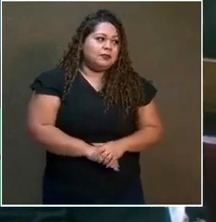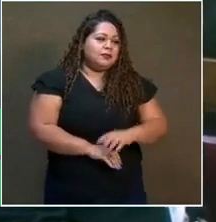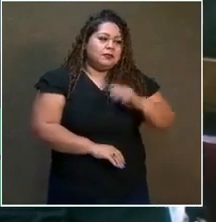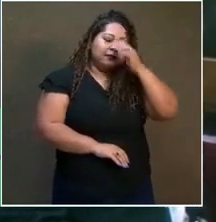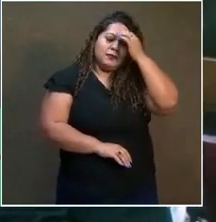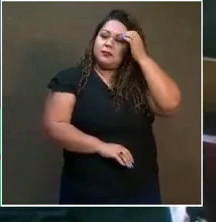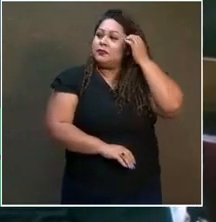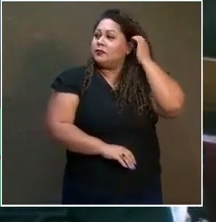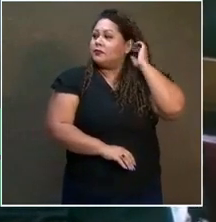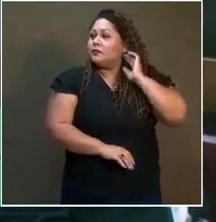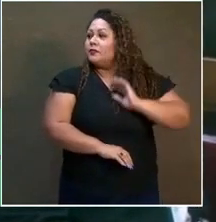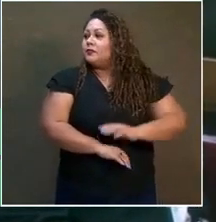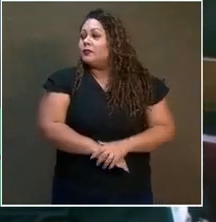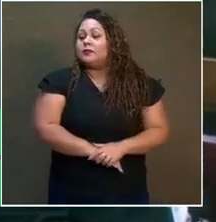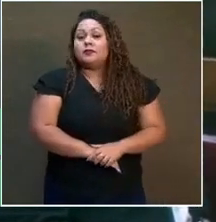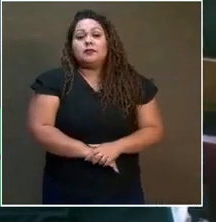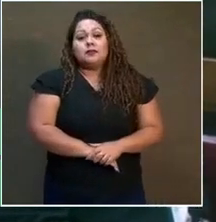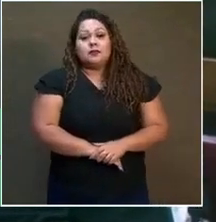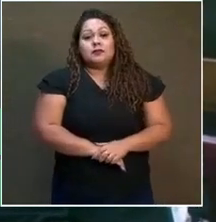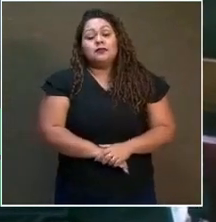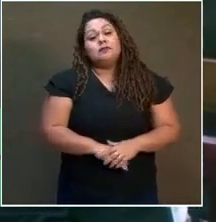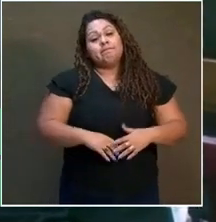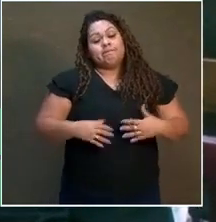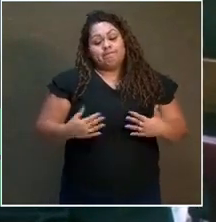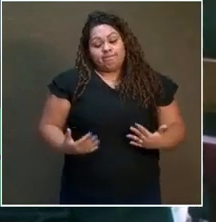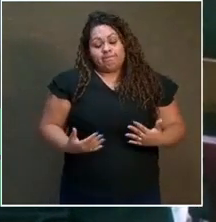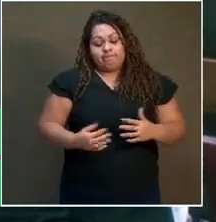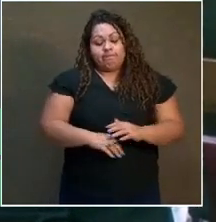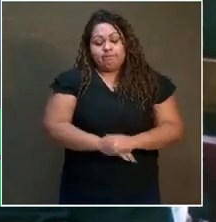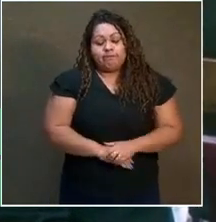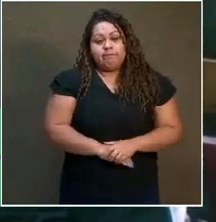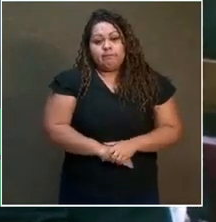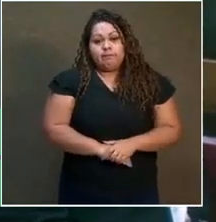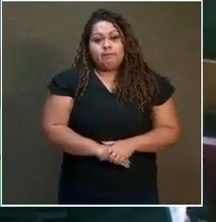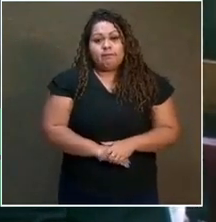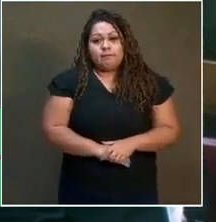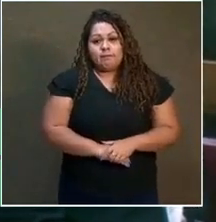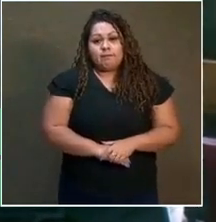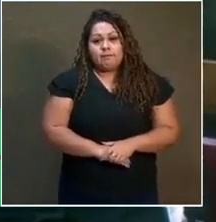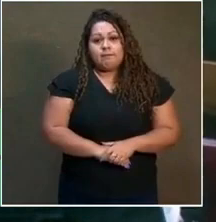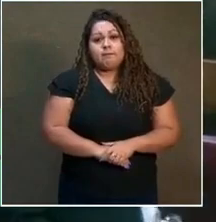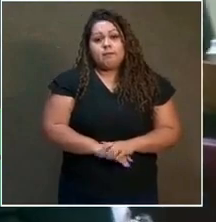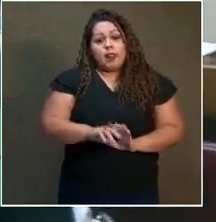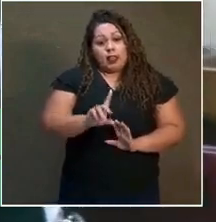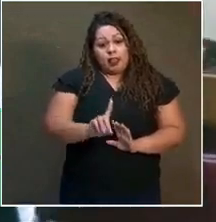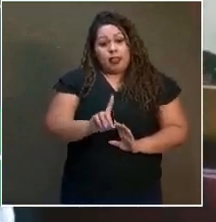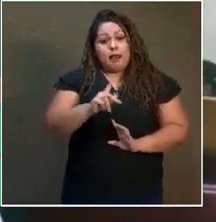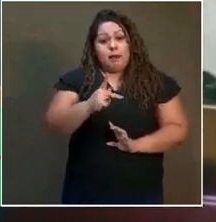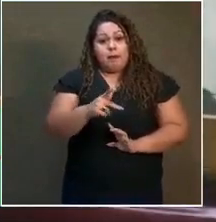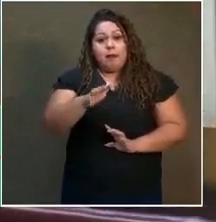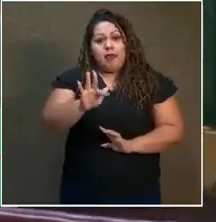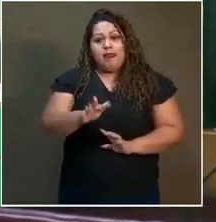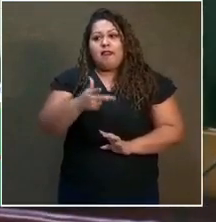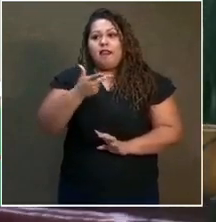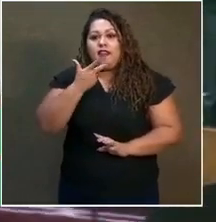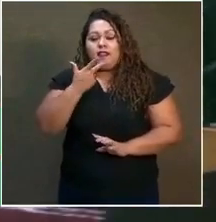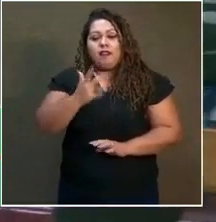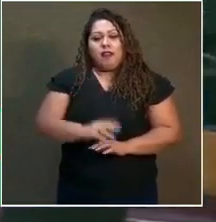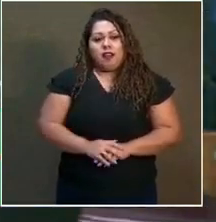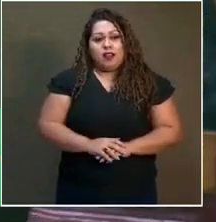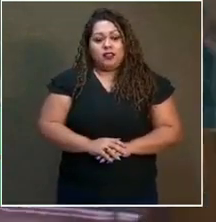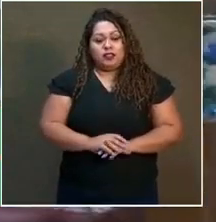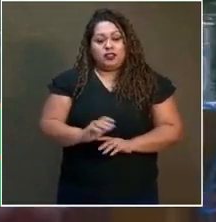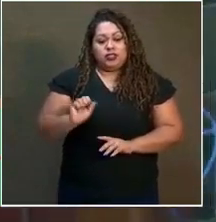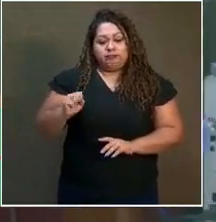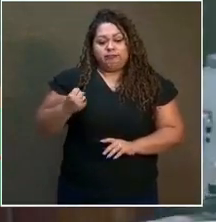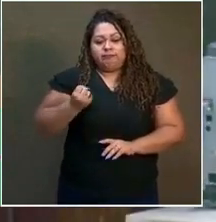Devolva somente o acréscimo tempo. Acréscimo de 2 minutos. Excelências, a DPF fala de legítima defesa